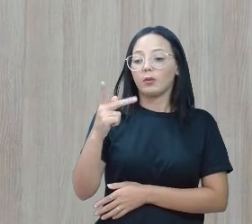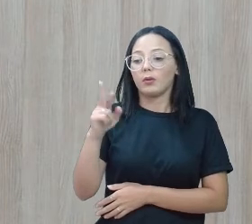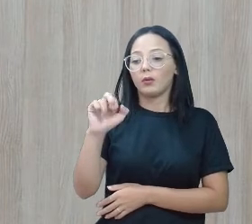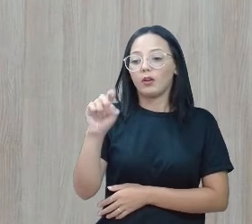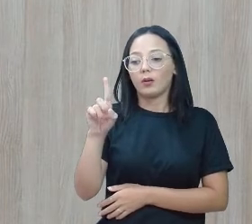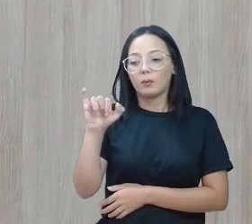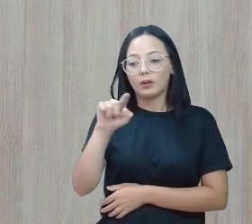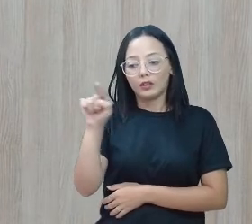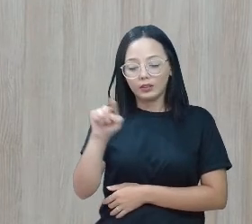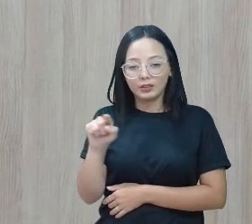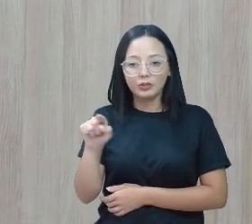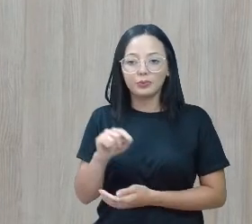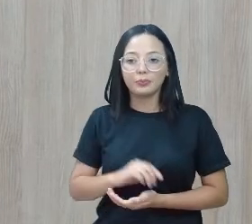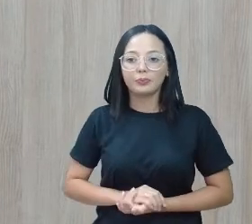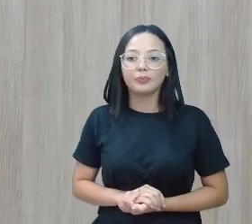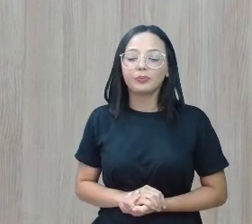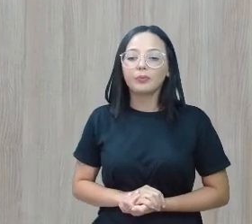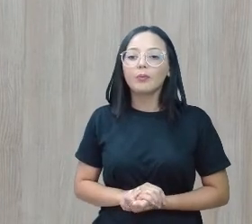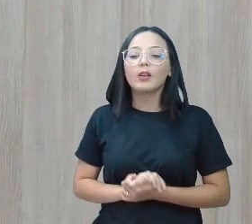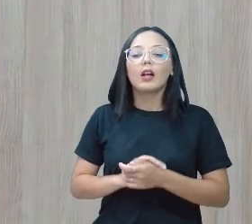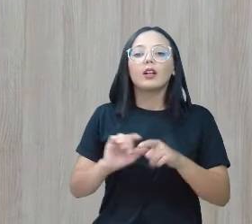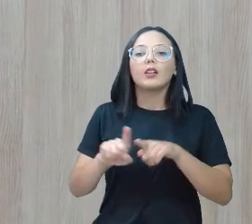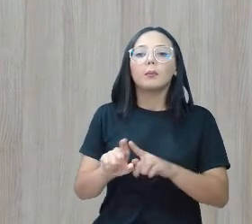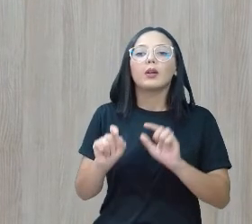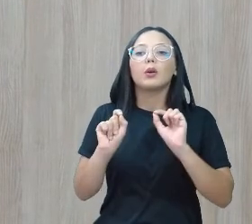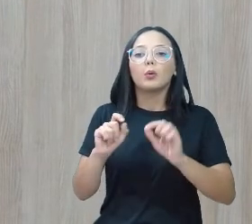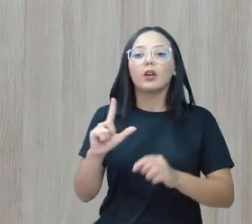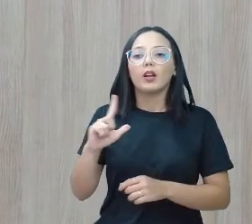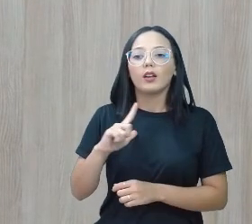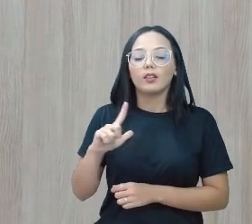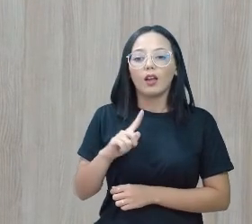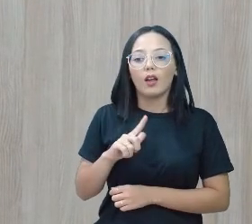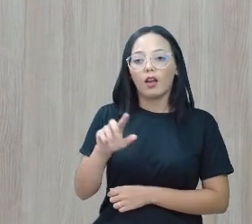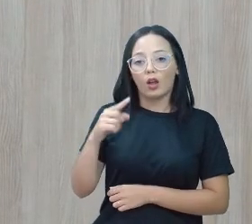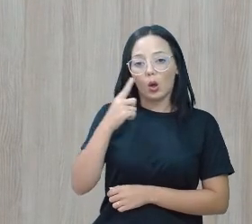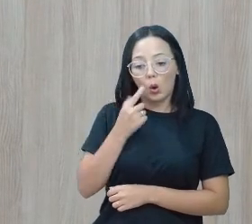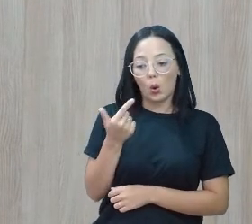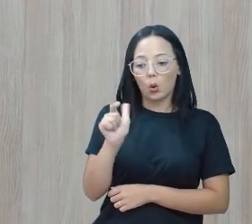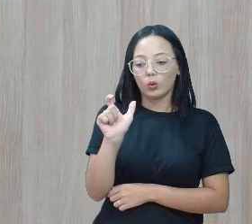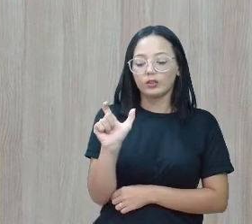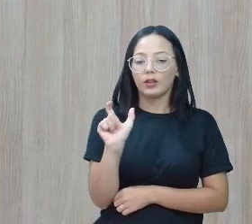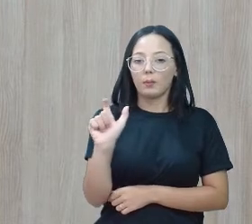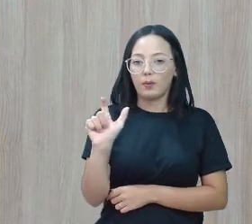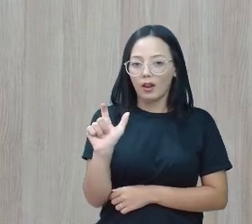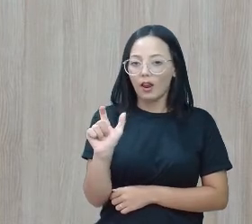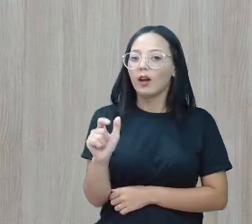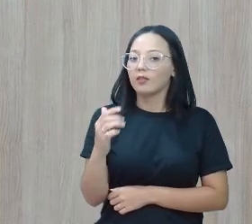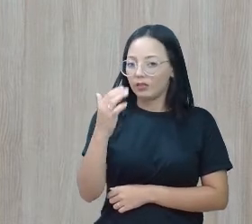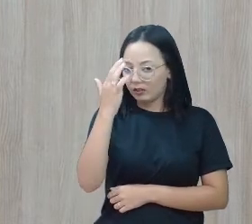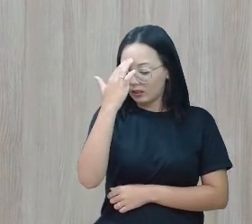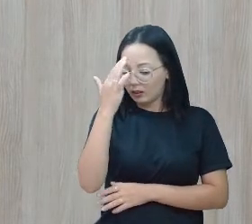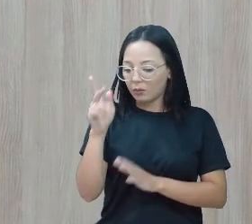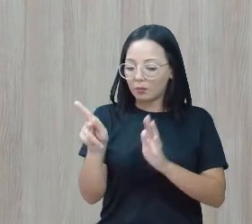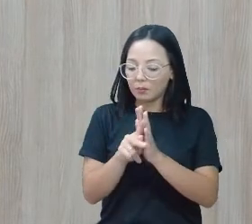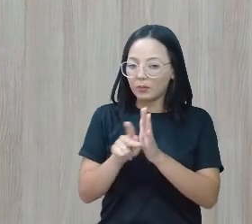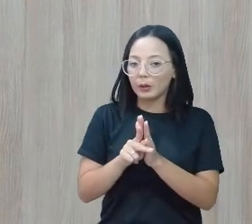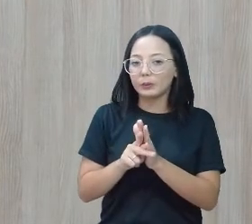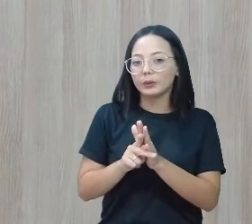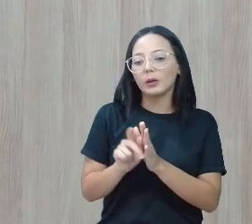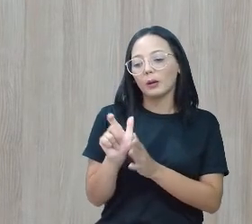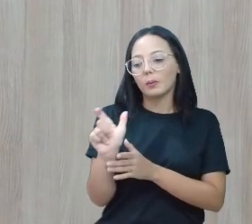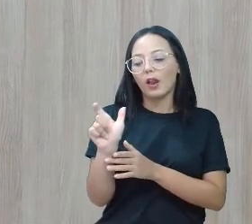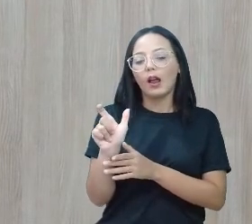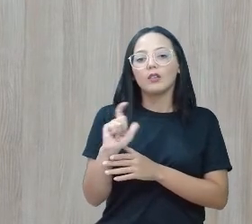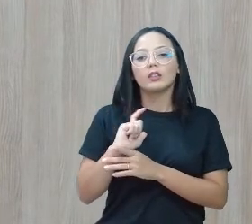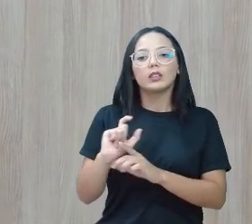aí, aprendizagem, não é? Nós temos essa outra palavra, a partir da palavra aprendiz.